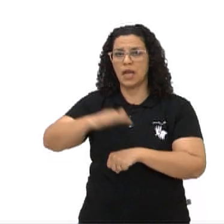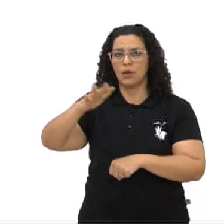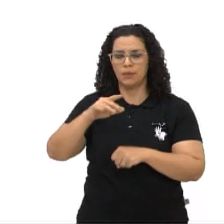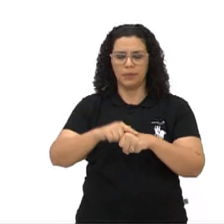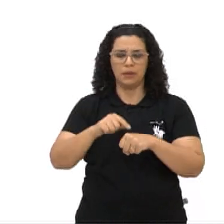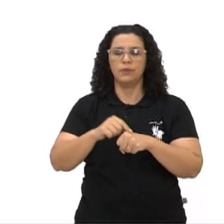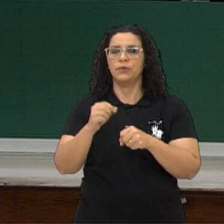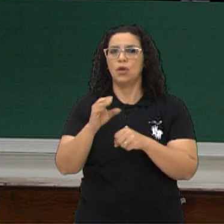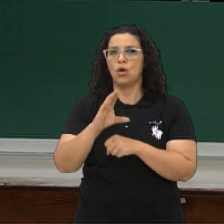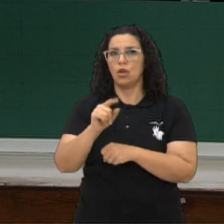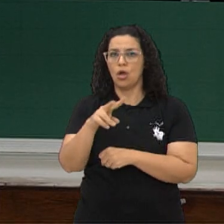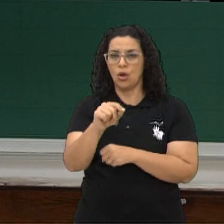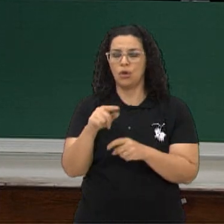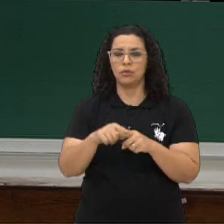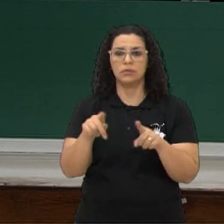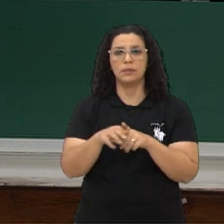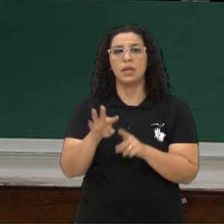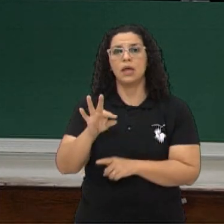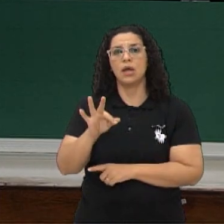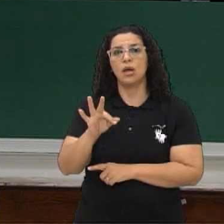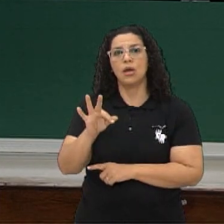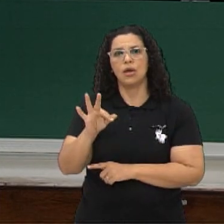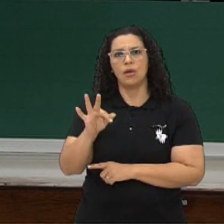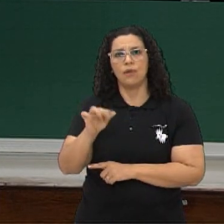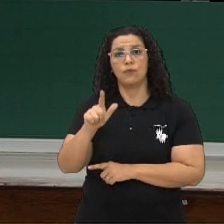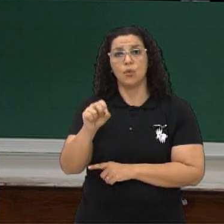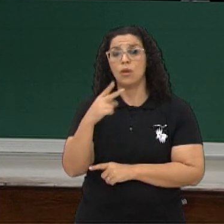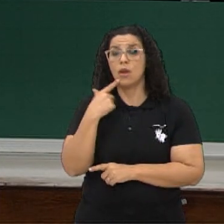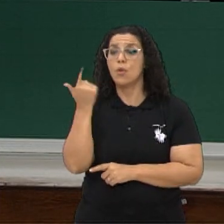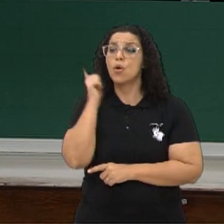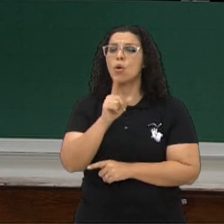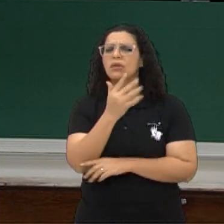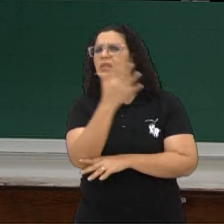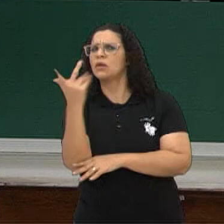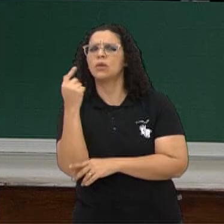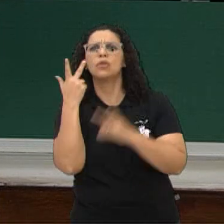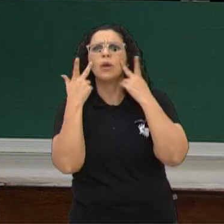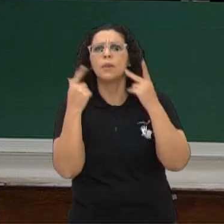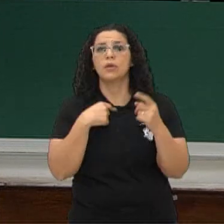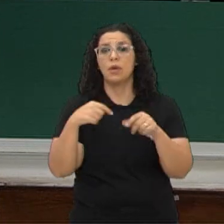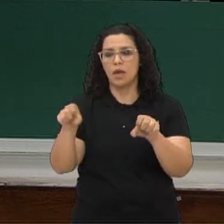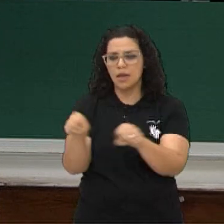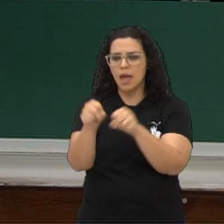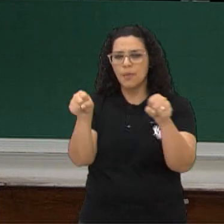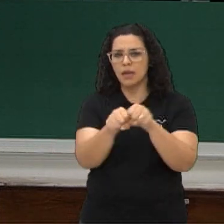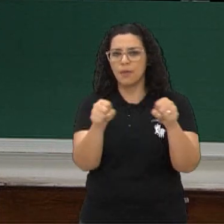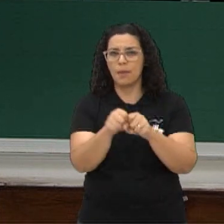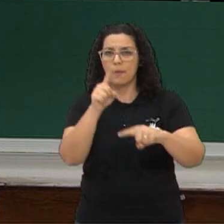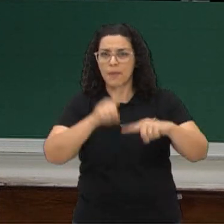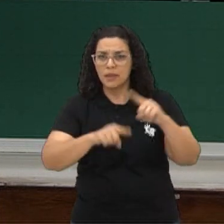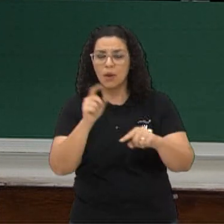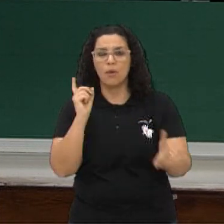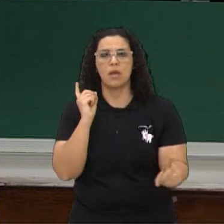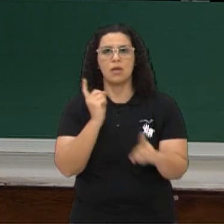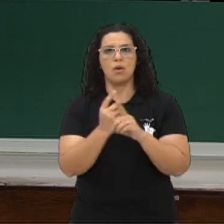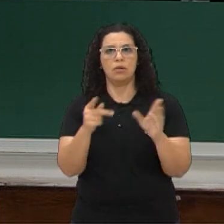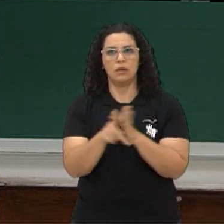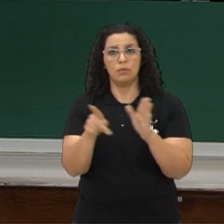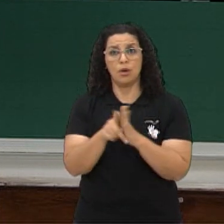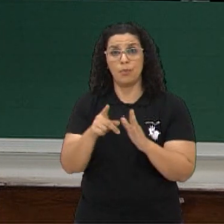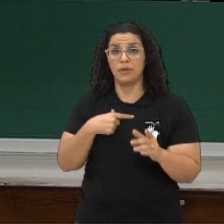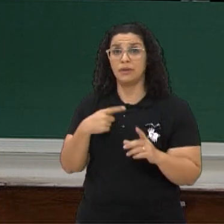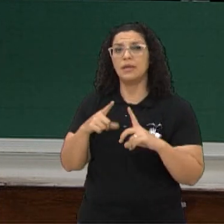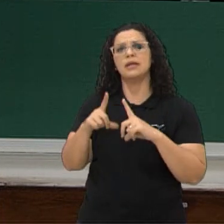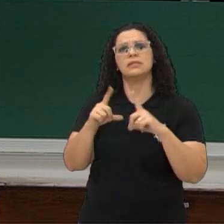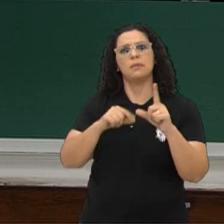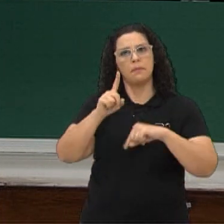e o flúor, que eles não são encontrados livres na natureza. Através da eletrólise de algumas substâncias, a gente pode ter a